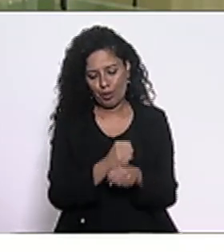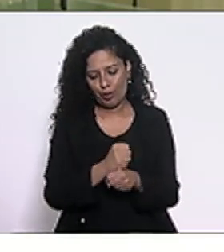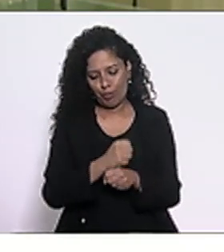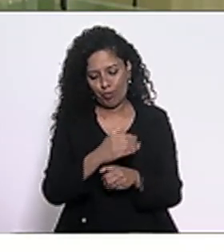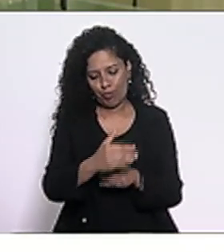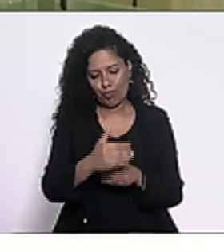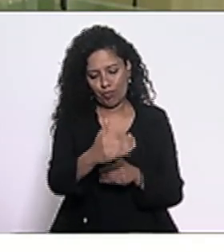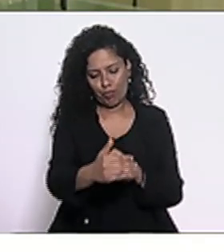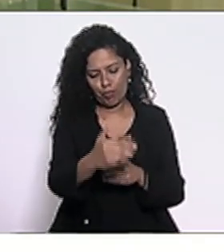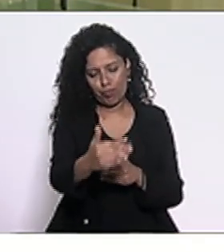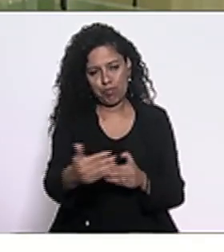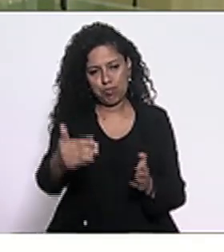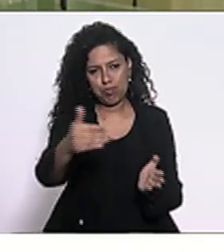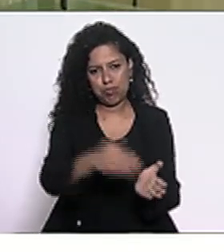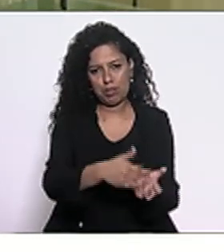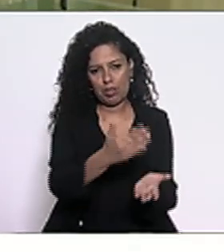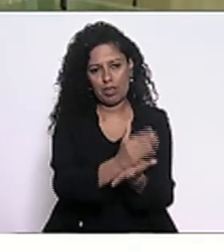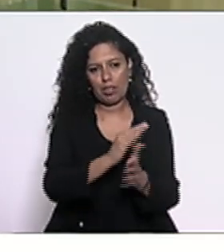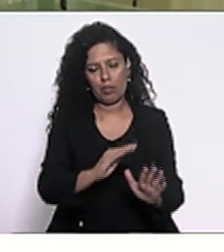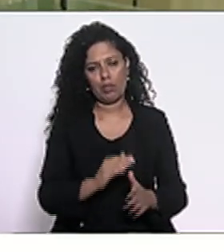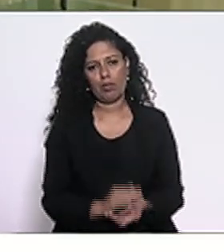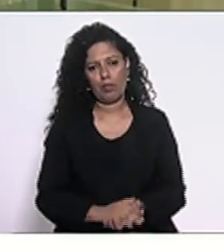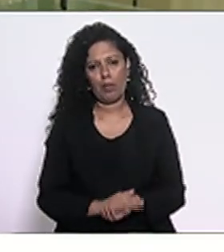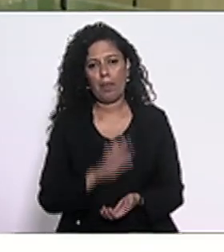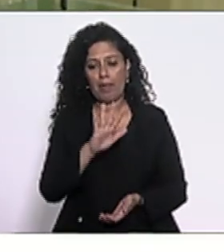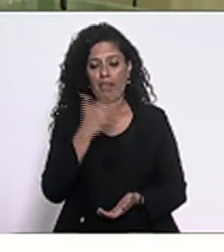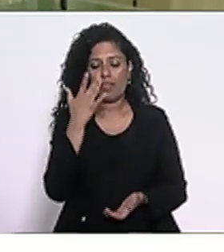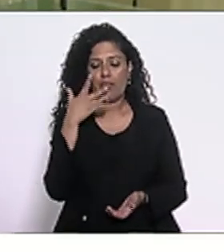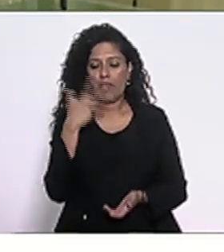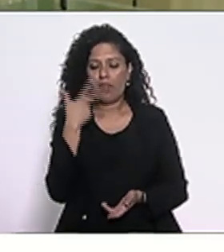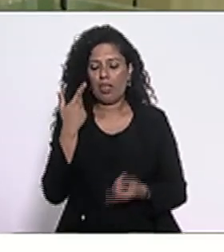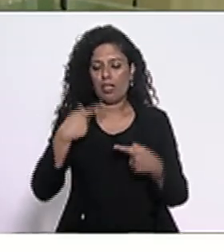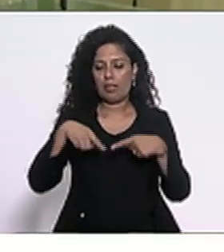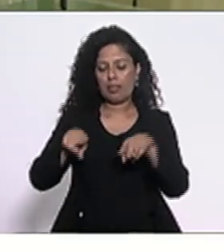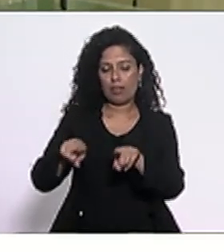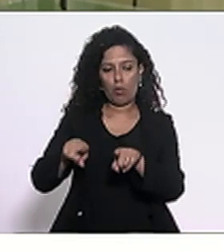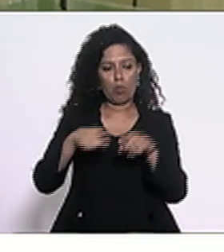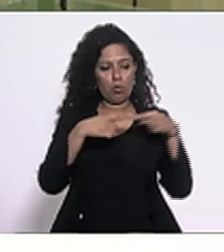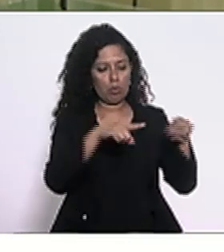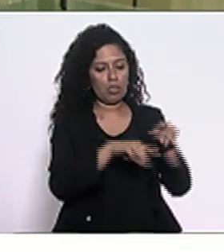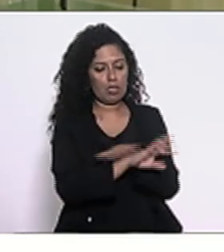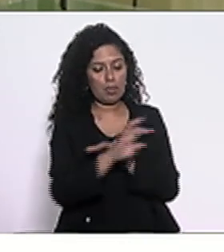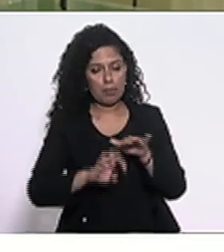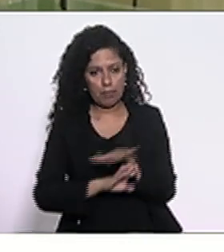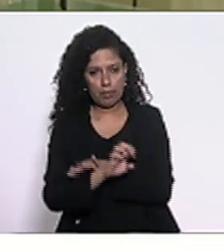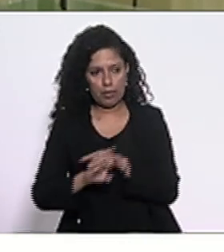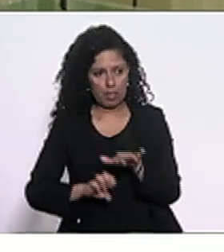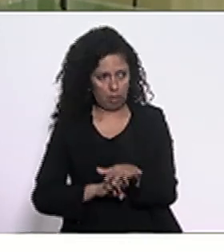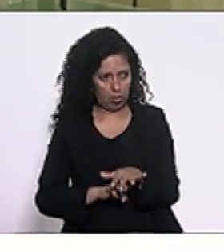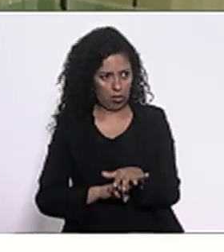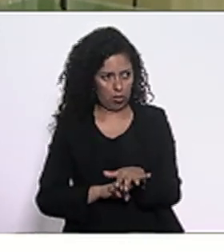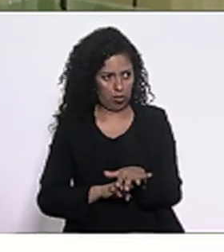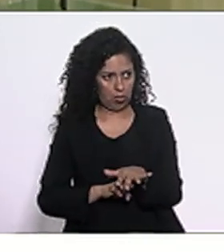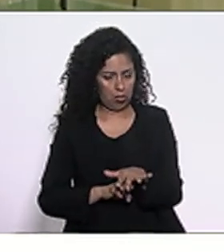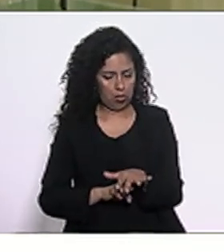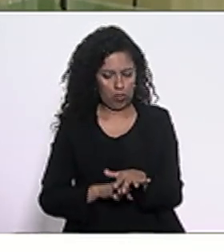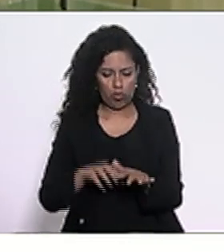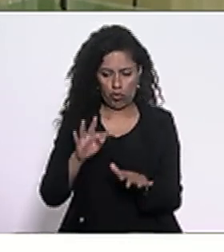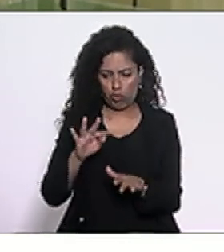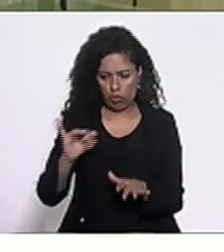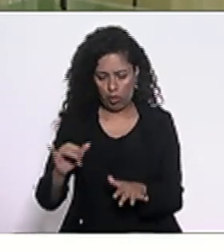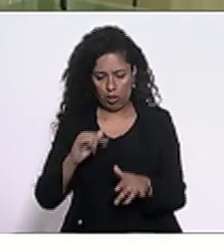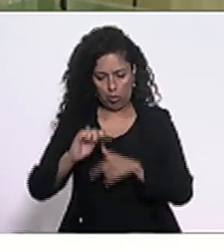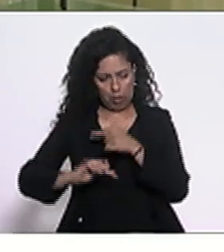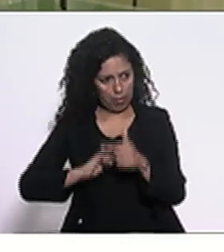tem que demonizar as empresas que prestam serviços terceirizados. As empresas visam lucro, e